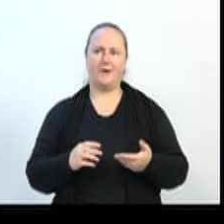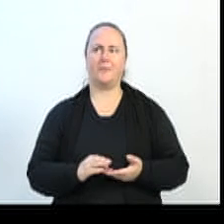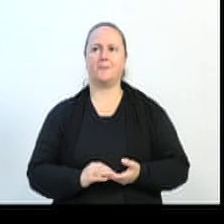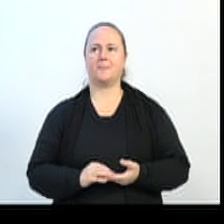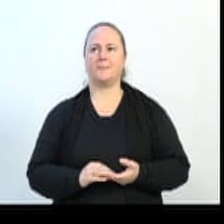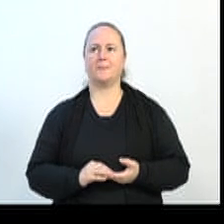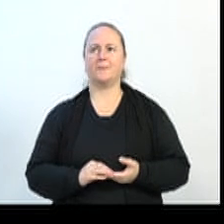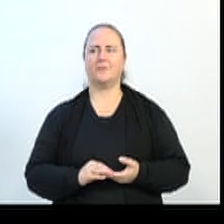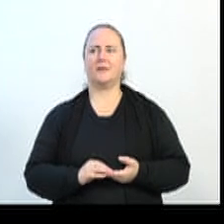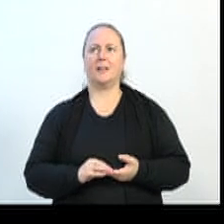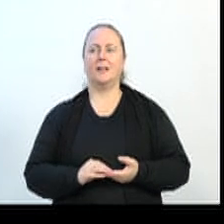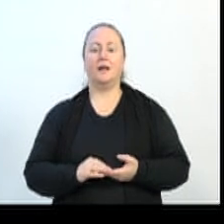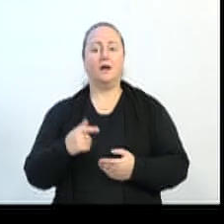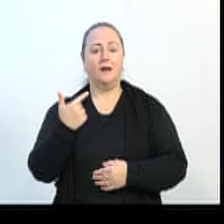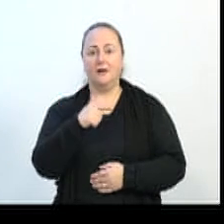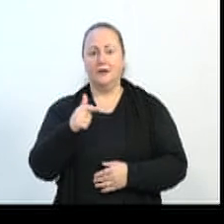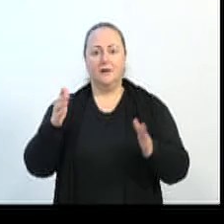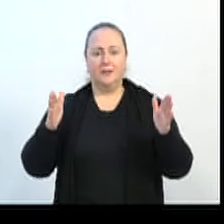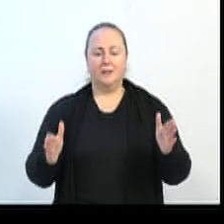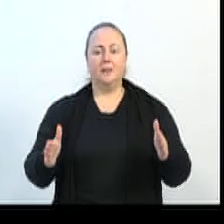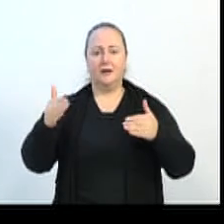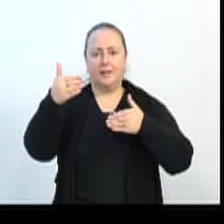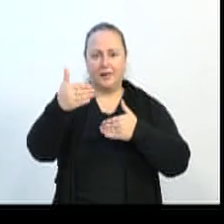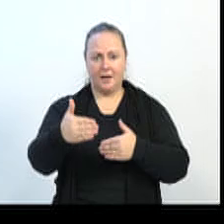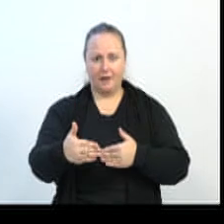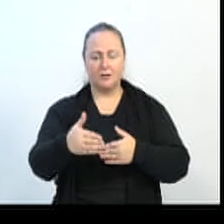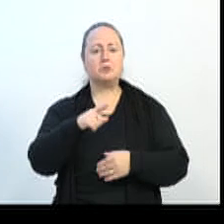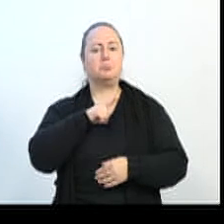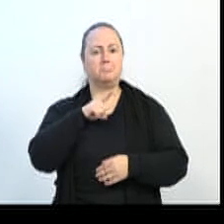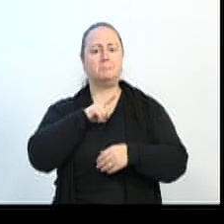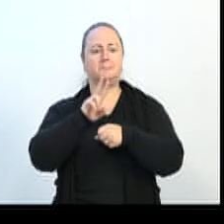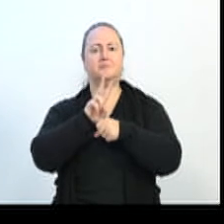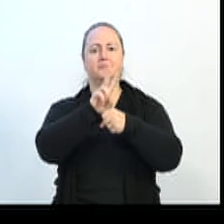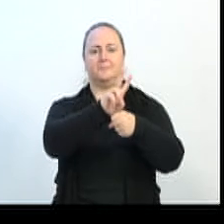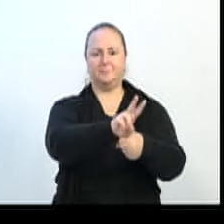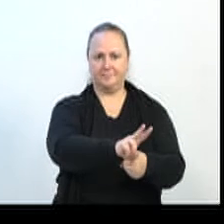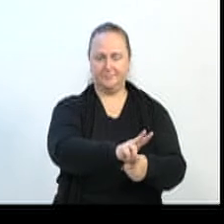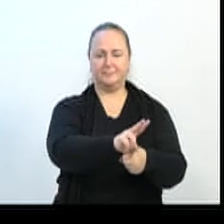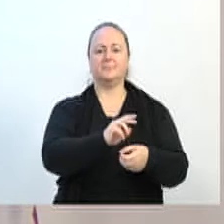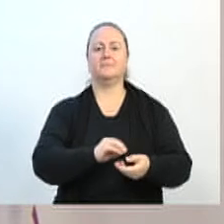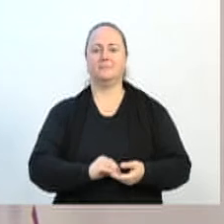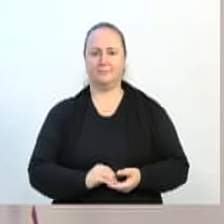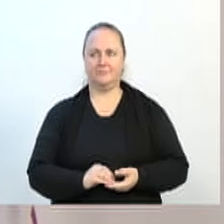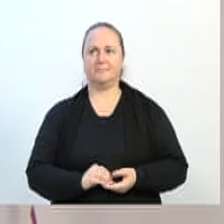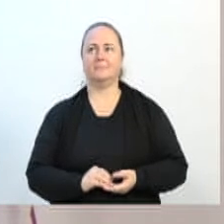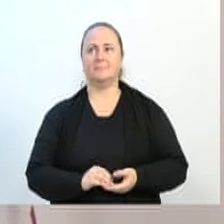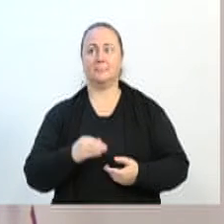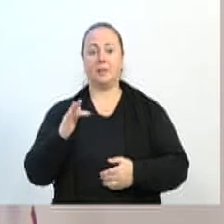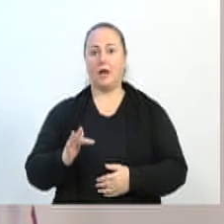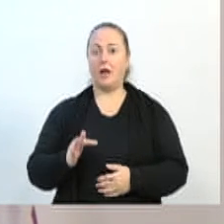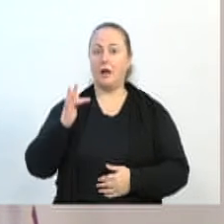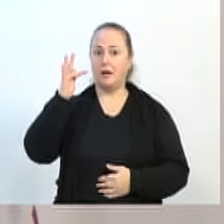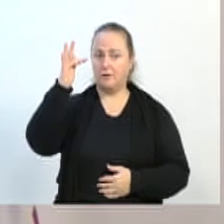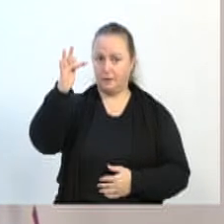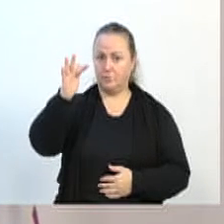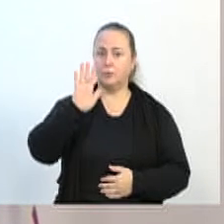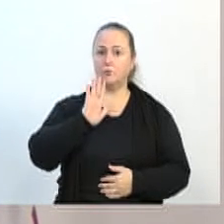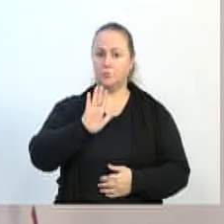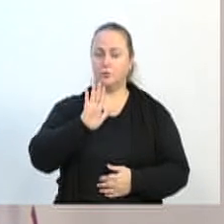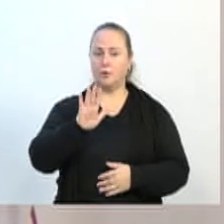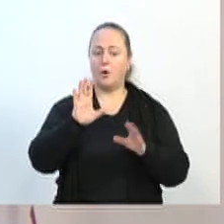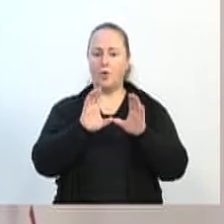levar a caixa de transporte, a SEMAS oferecia. Lembrando que, futuramente, animais de toda a comunidade